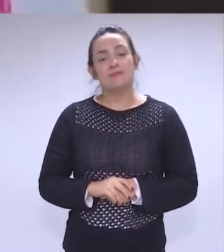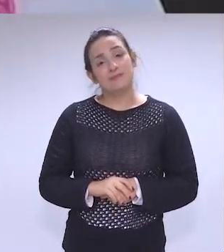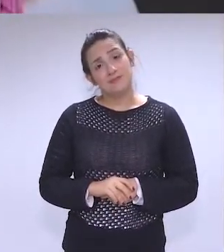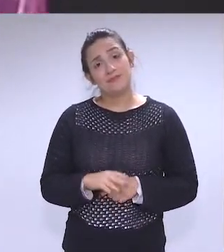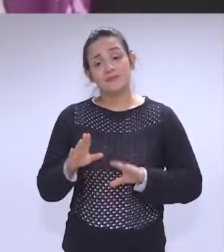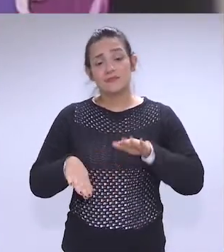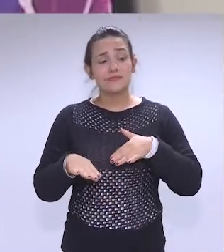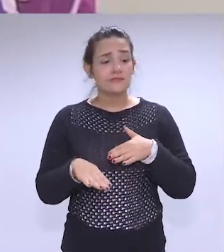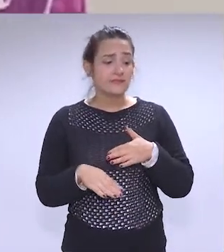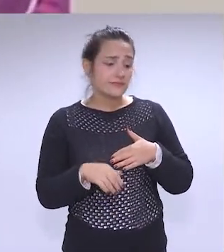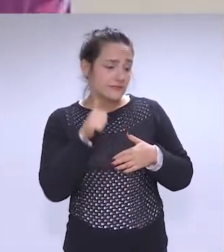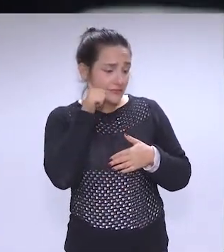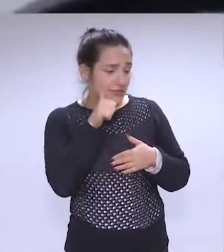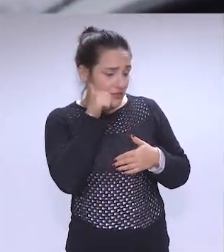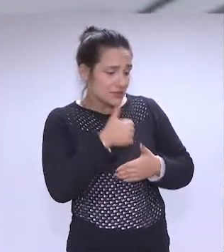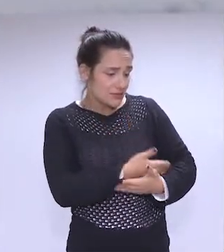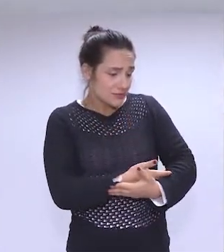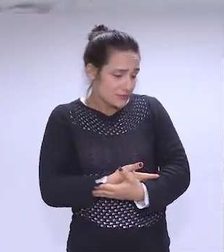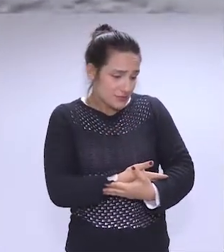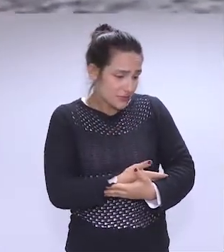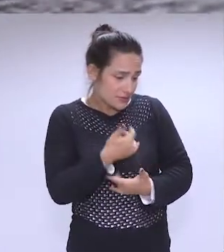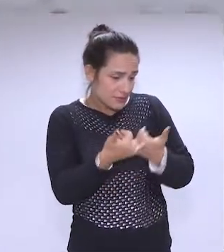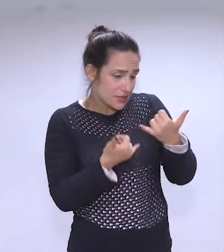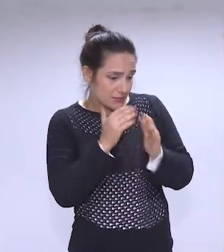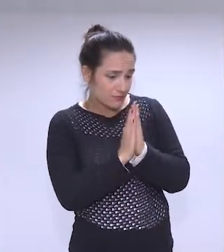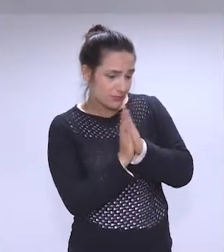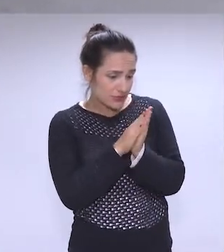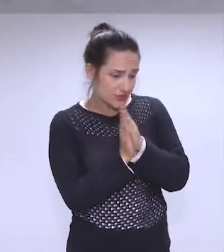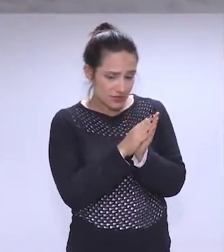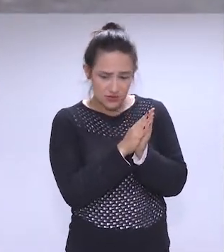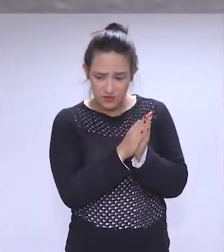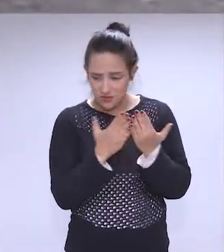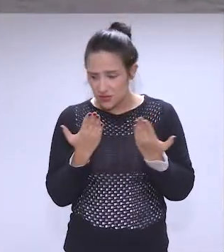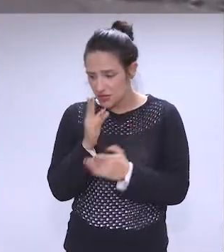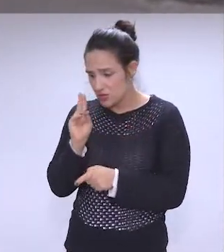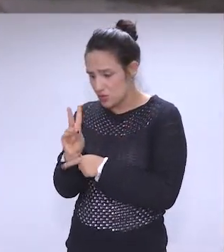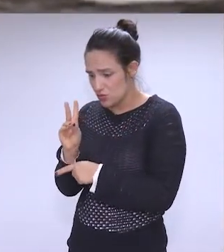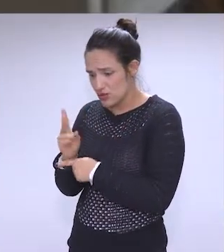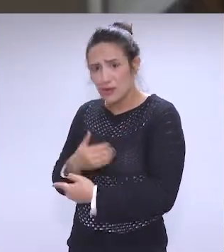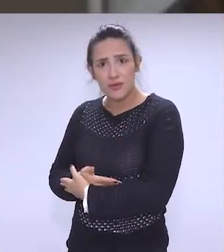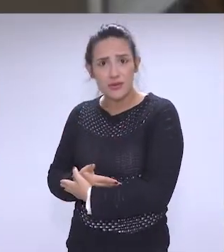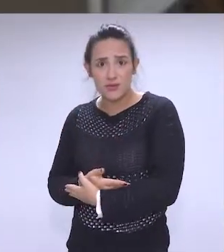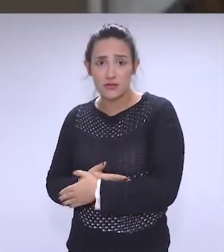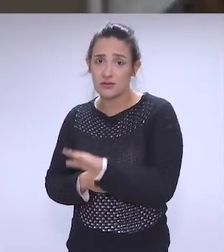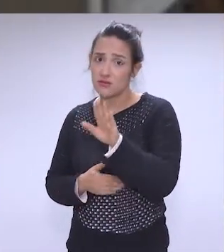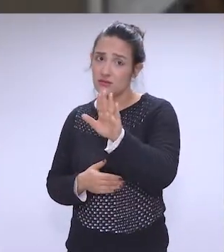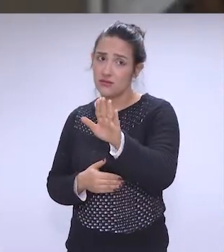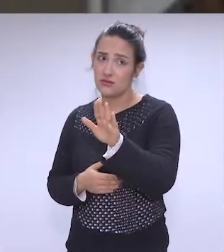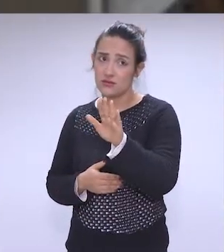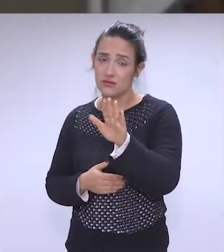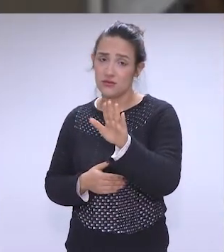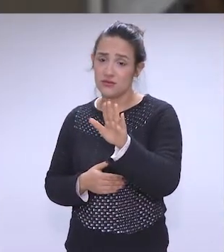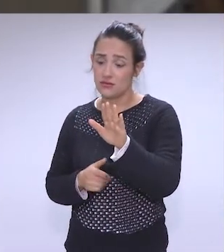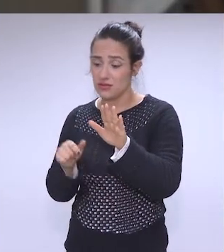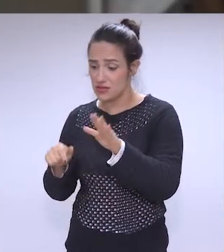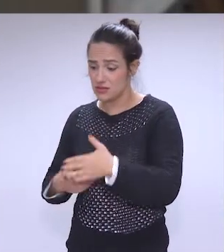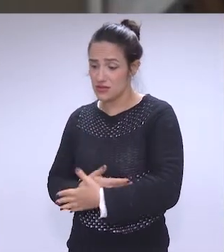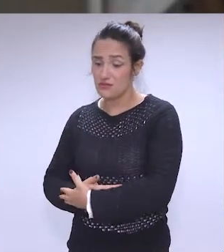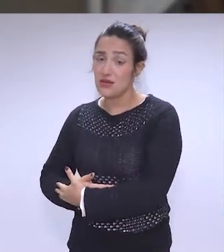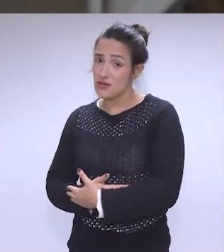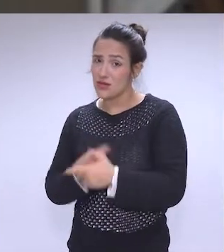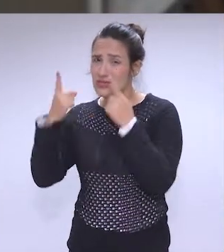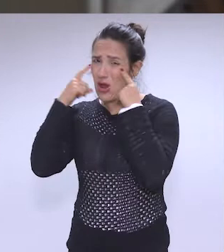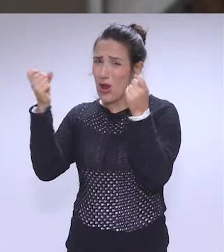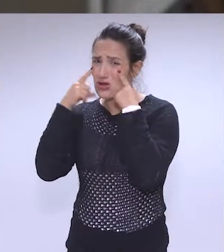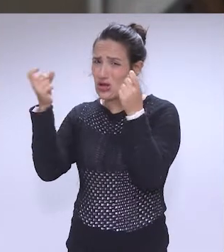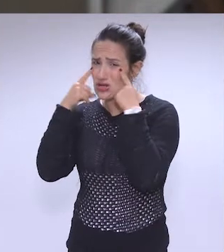as meninas que brincavam de boneca e agora precisam cuidar dos filhos, fica um recado. Uma boneca que vai